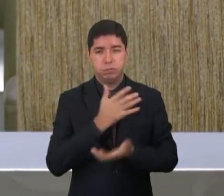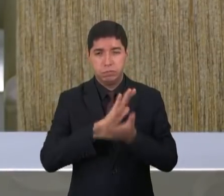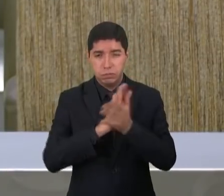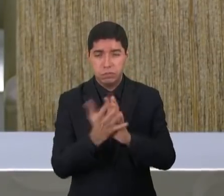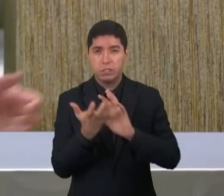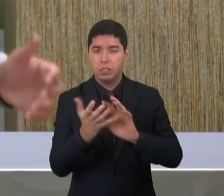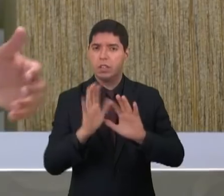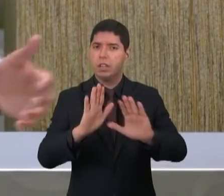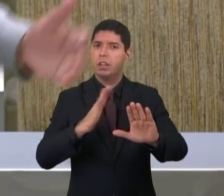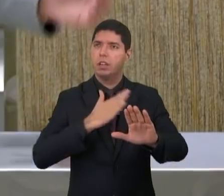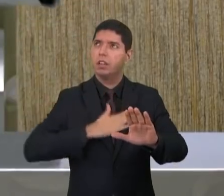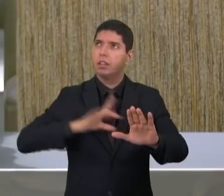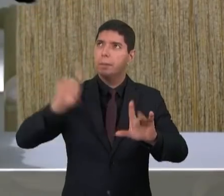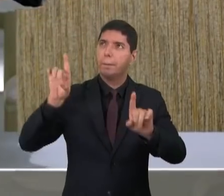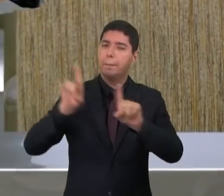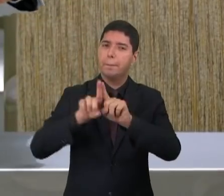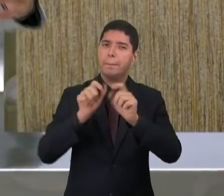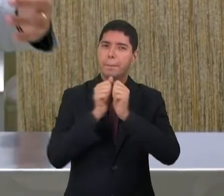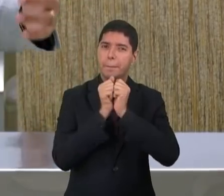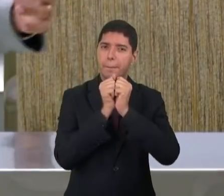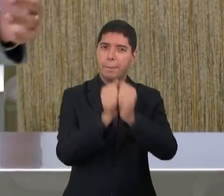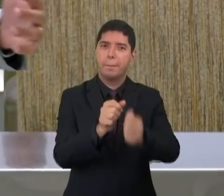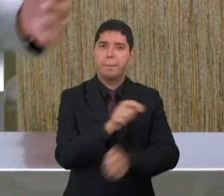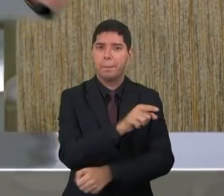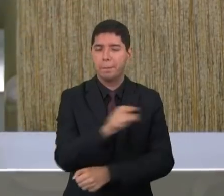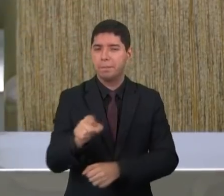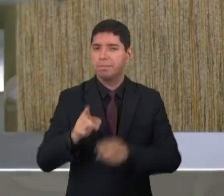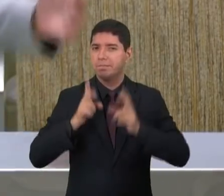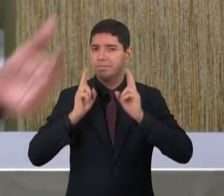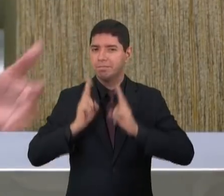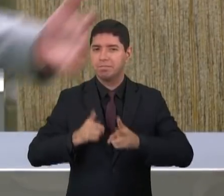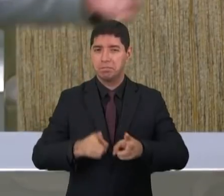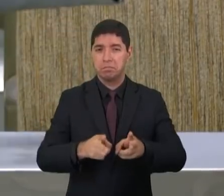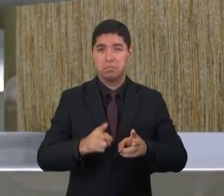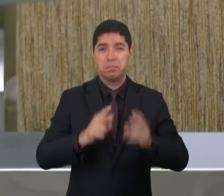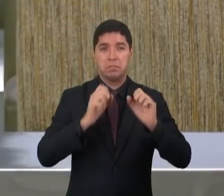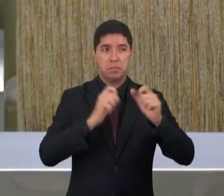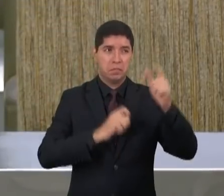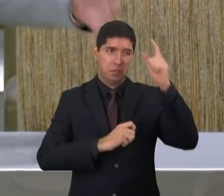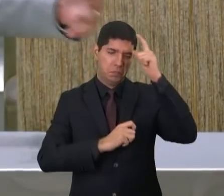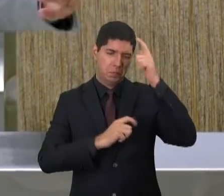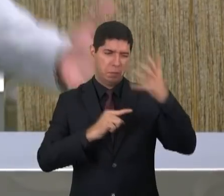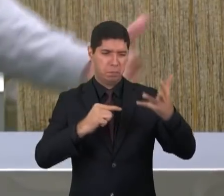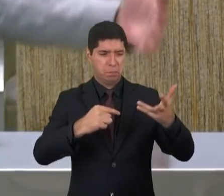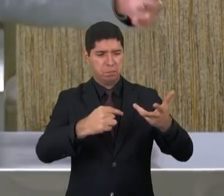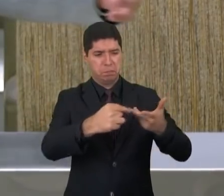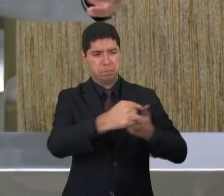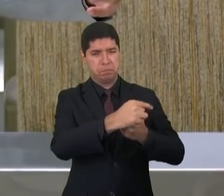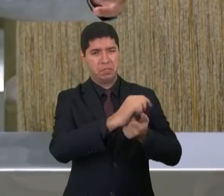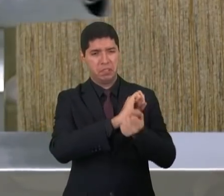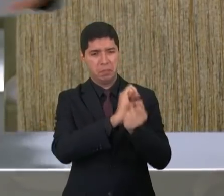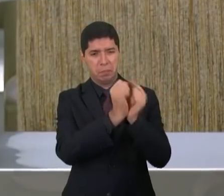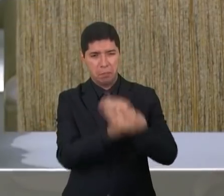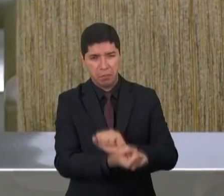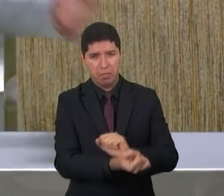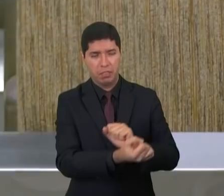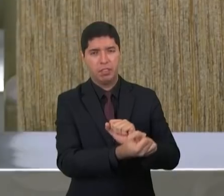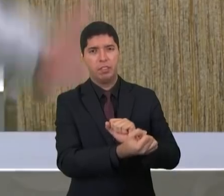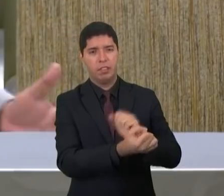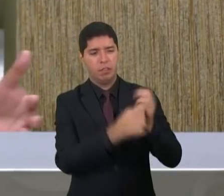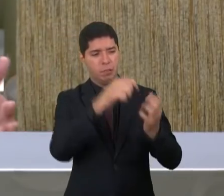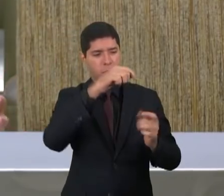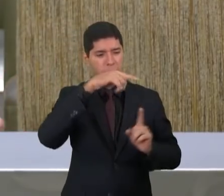lado. E seja qual for as alternativas do diabo para te prender, para te manter